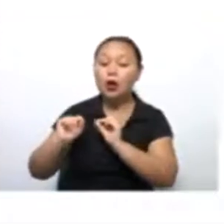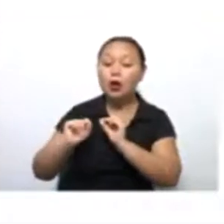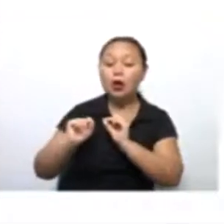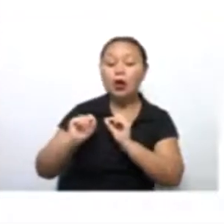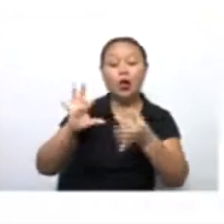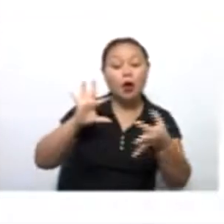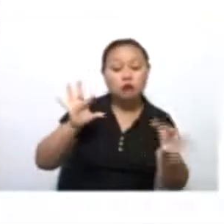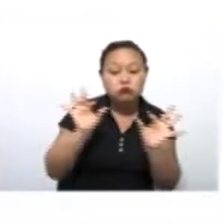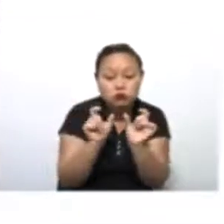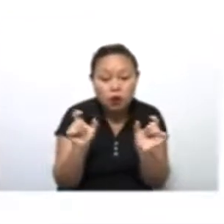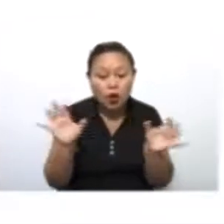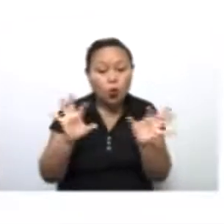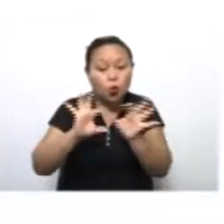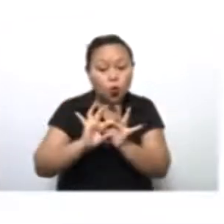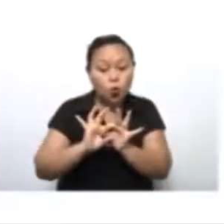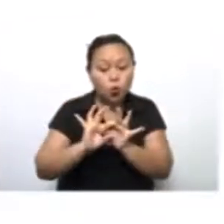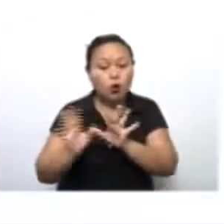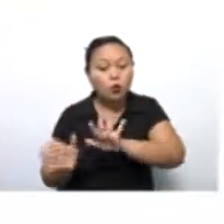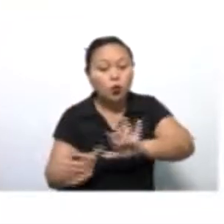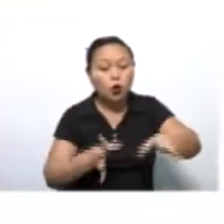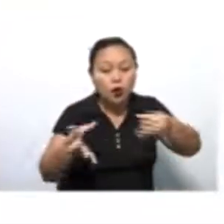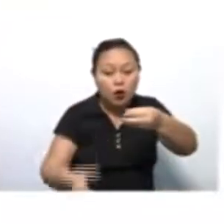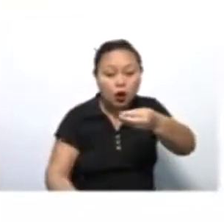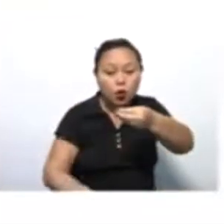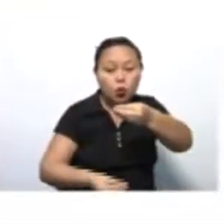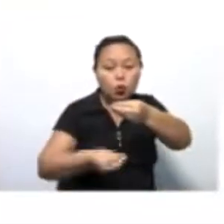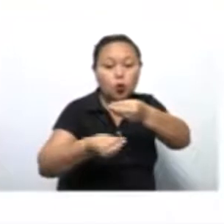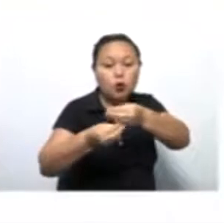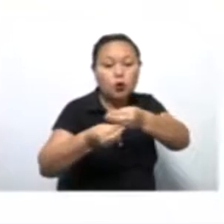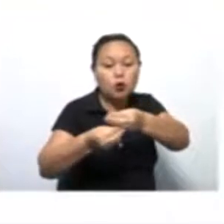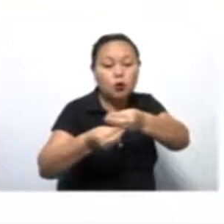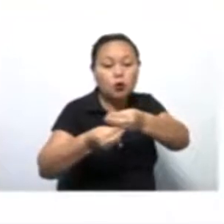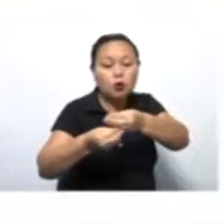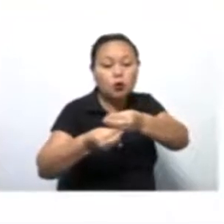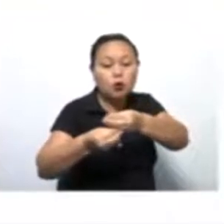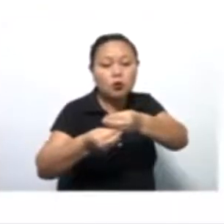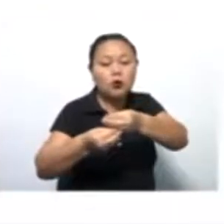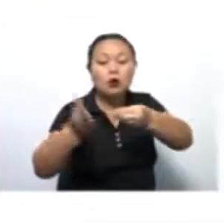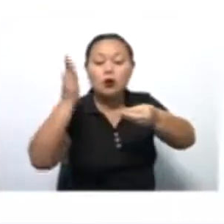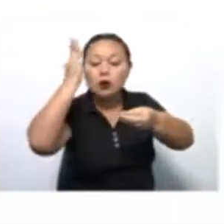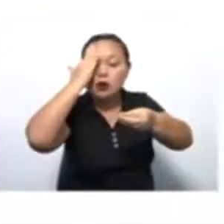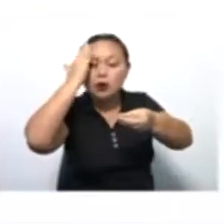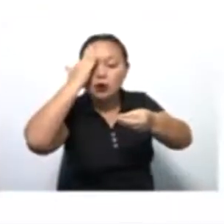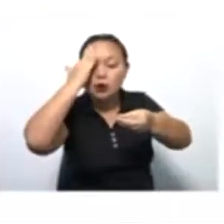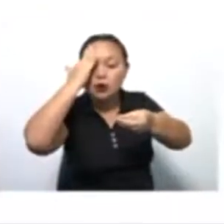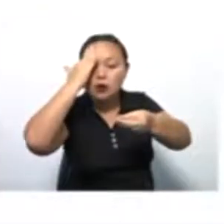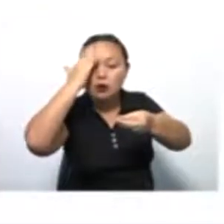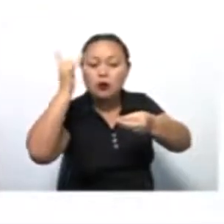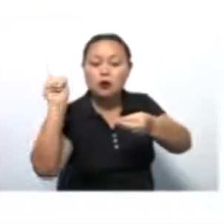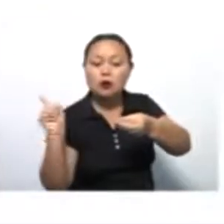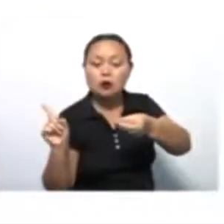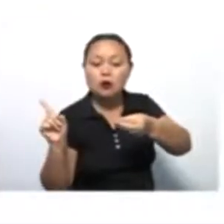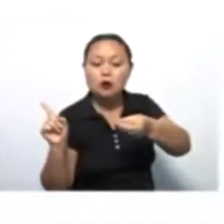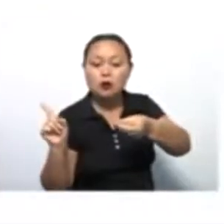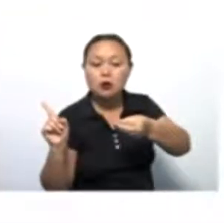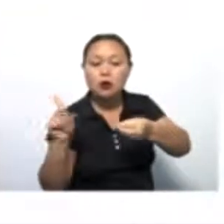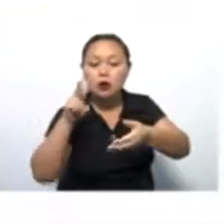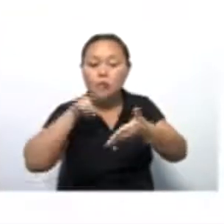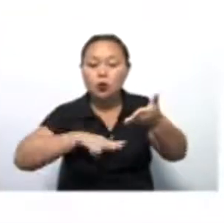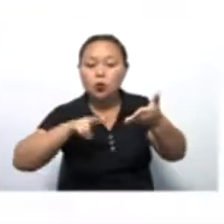de vista. Você tem que ter uma ideia e sustentar, porque depois você vai ter que ter argumentos. Quais os recursos que eu posso